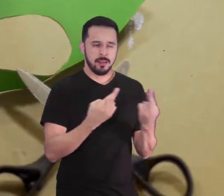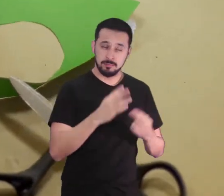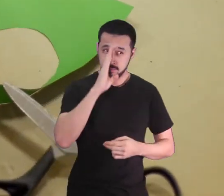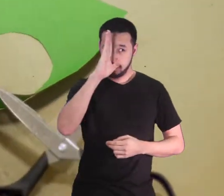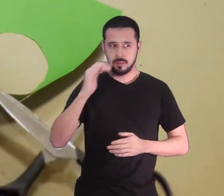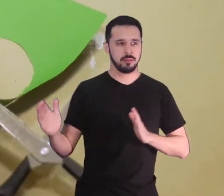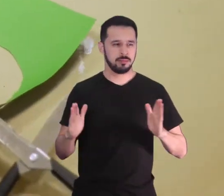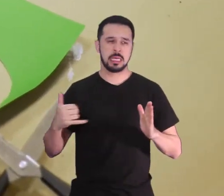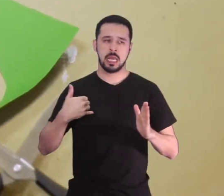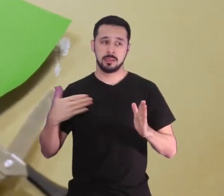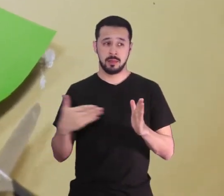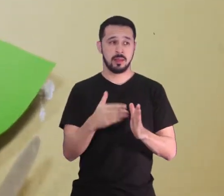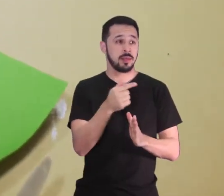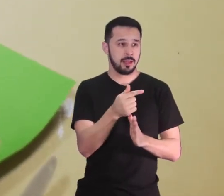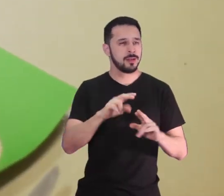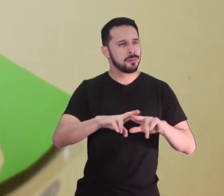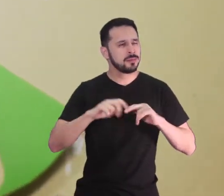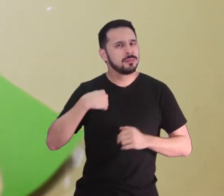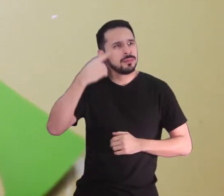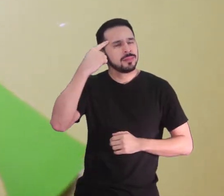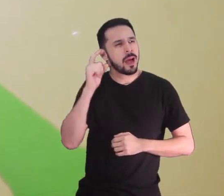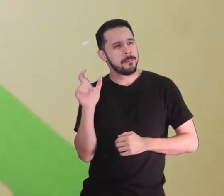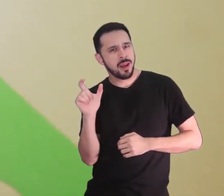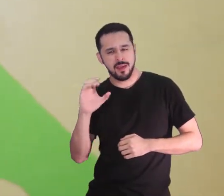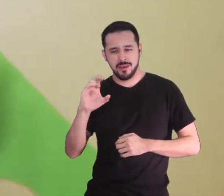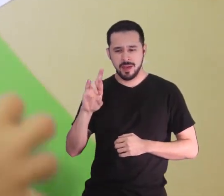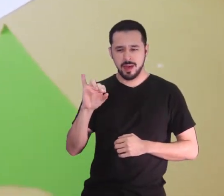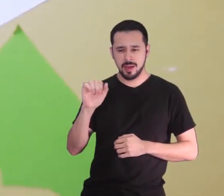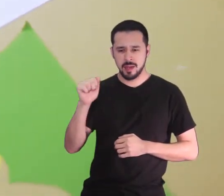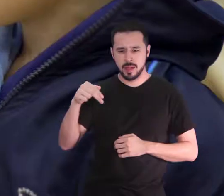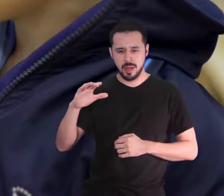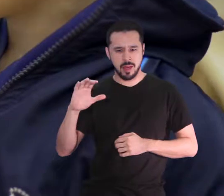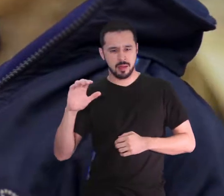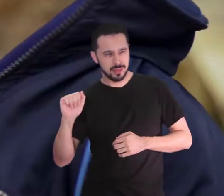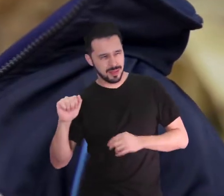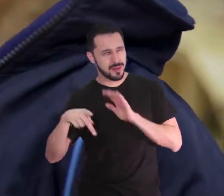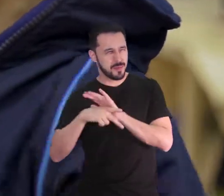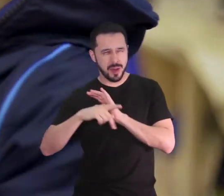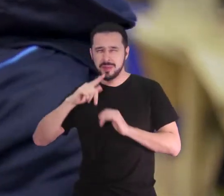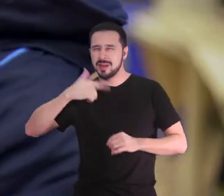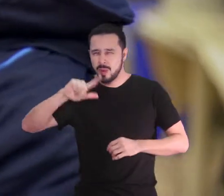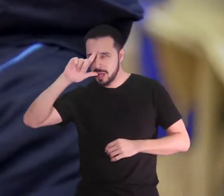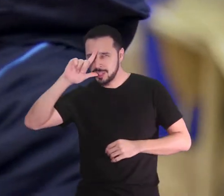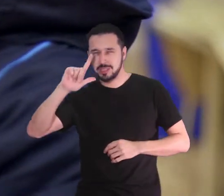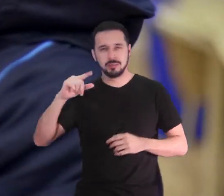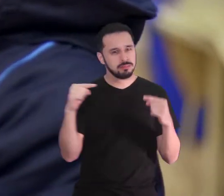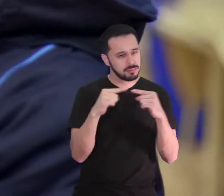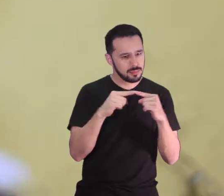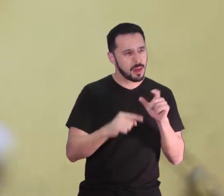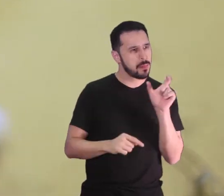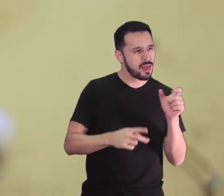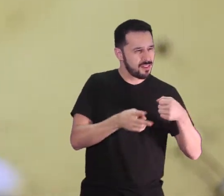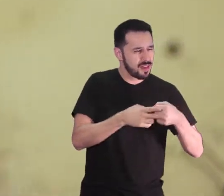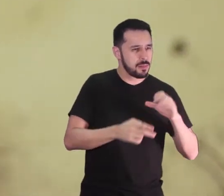com as coisas, está em especial até os 7 anos de idade. Né? Por isso talvez que essa palavra aí do latim criança venha da ideia